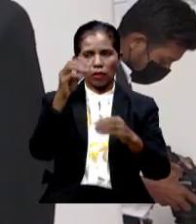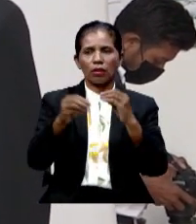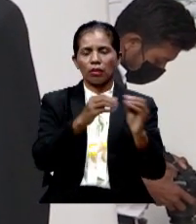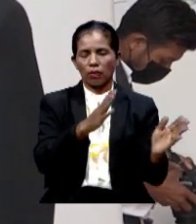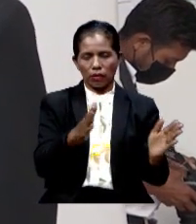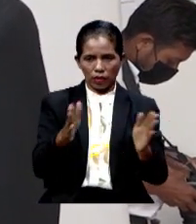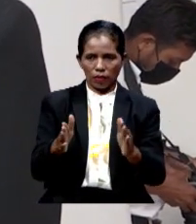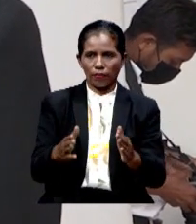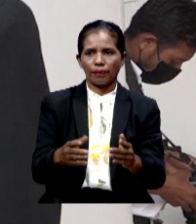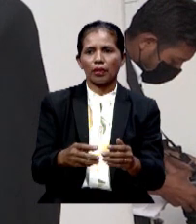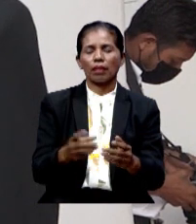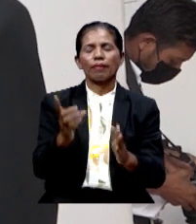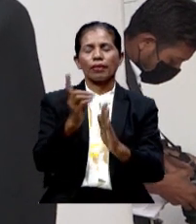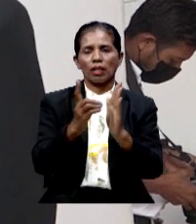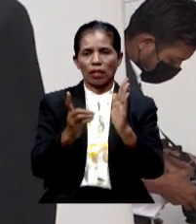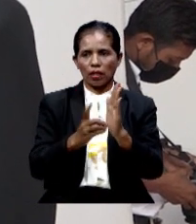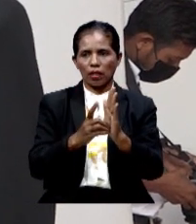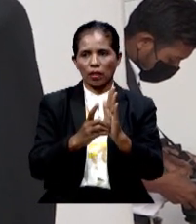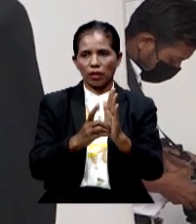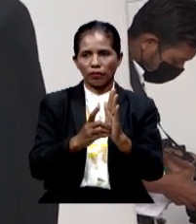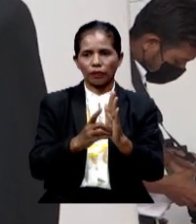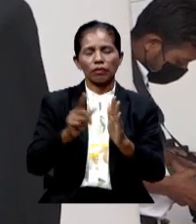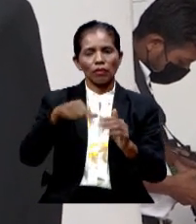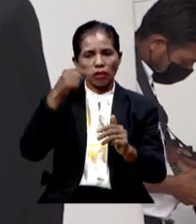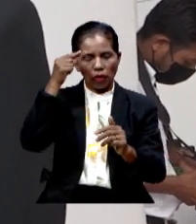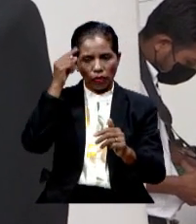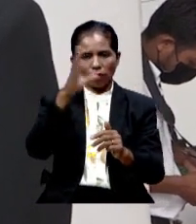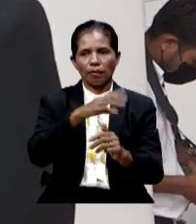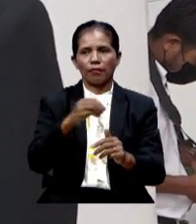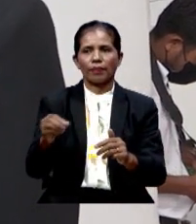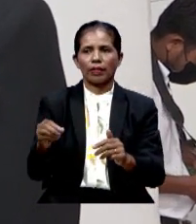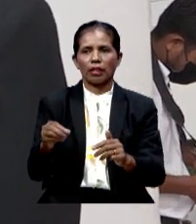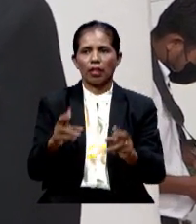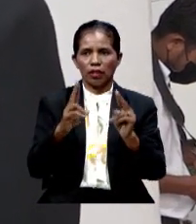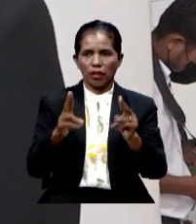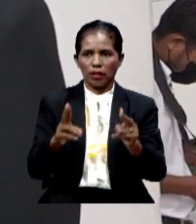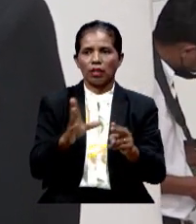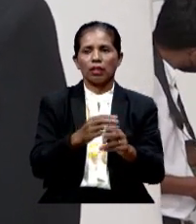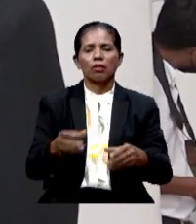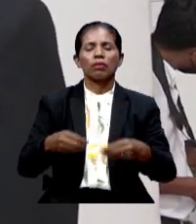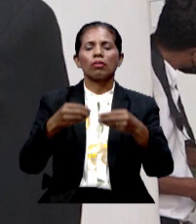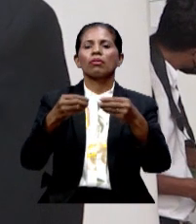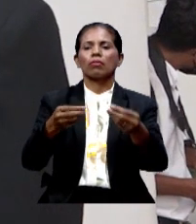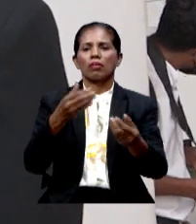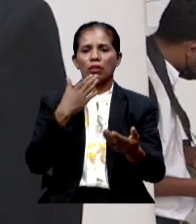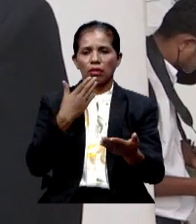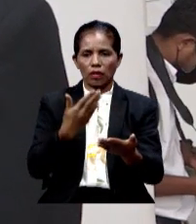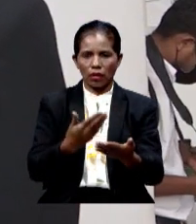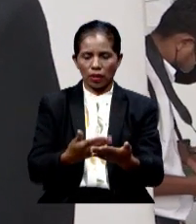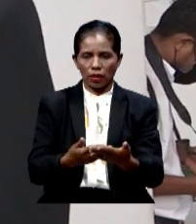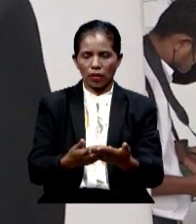né também com o decreto presidência a decreto do governo né la lais para for biban